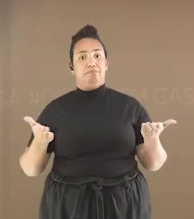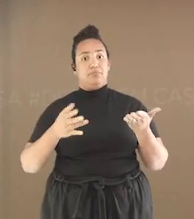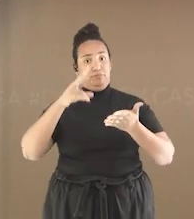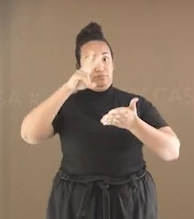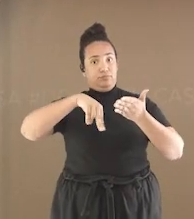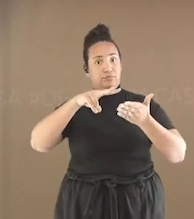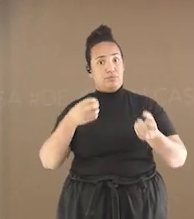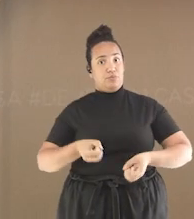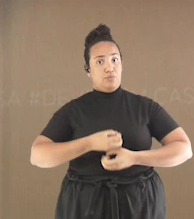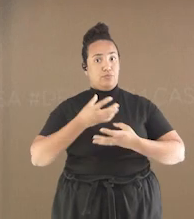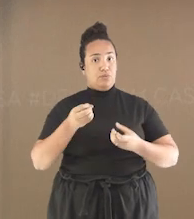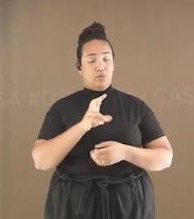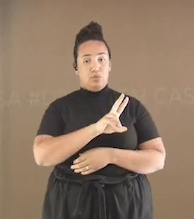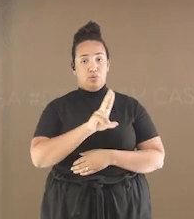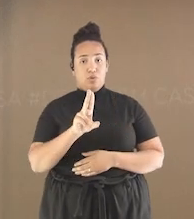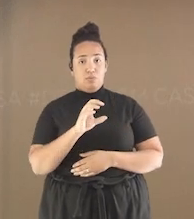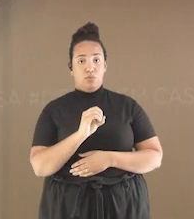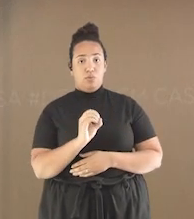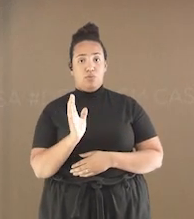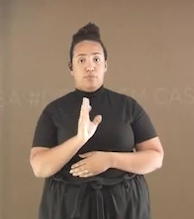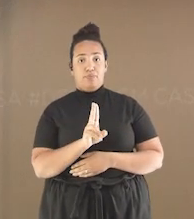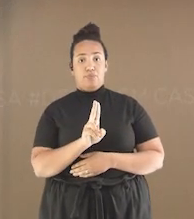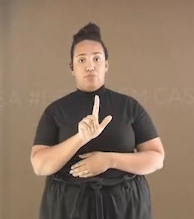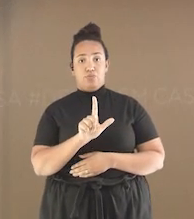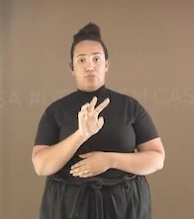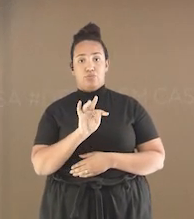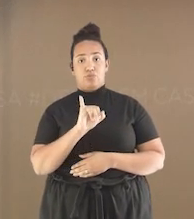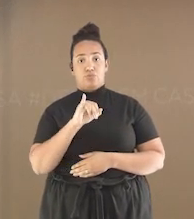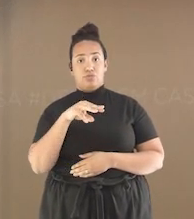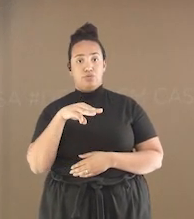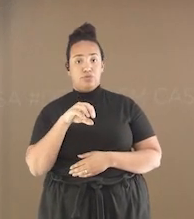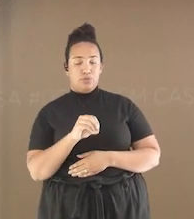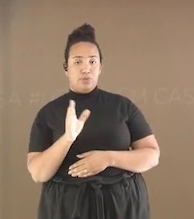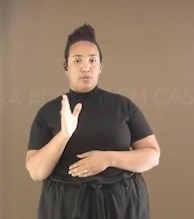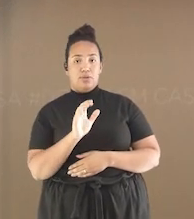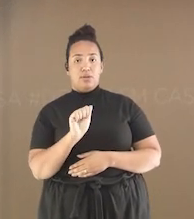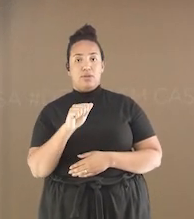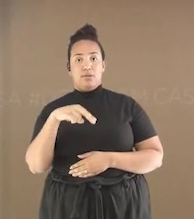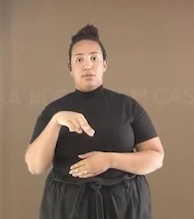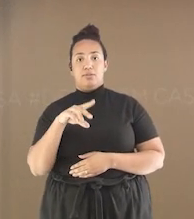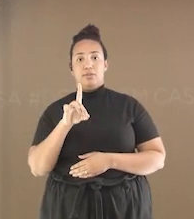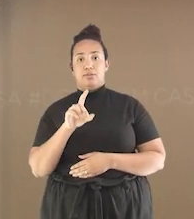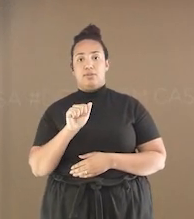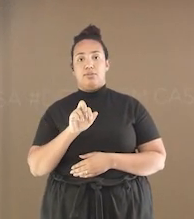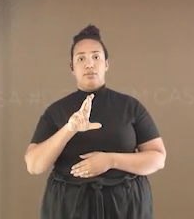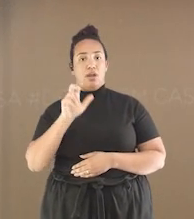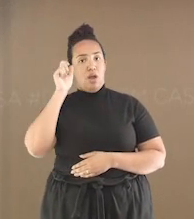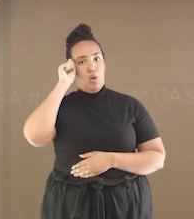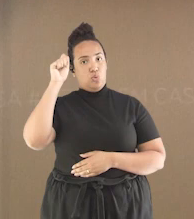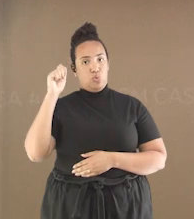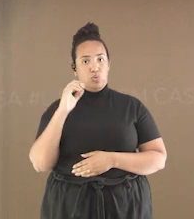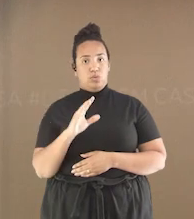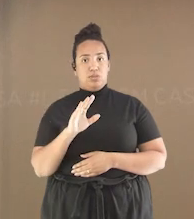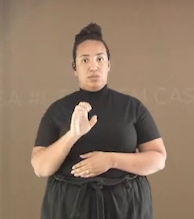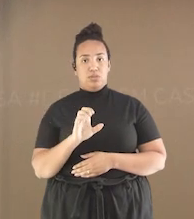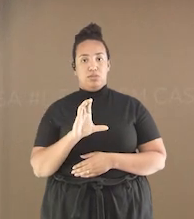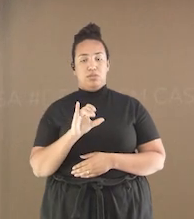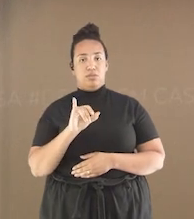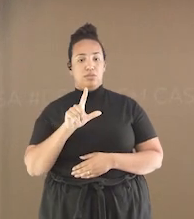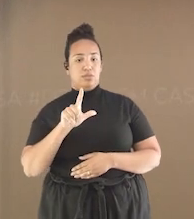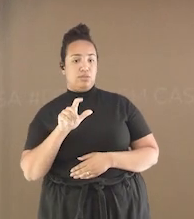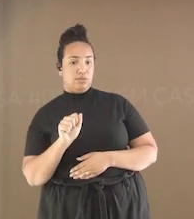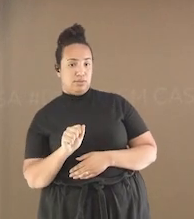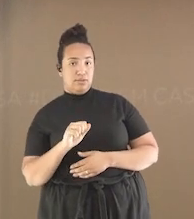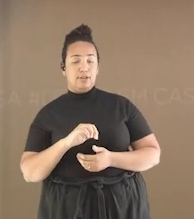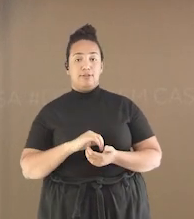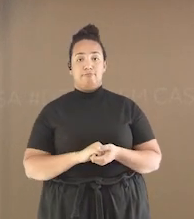então a leitura aqui do poema que se chama O Último Andar e é da escritora Cecília Meirelles. No último